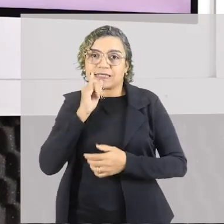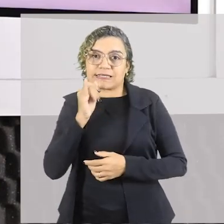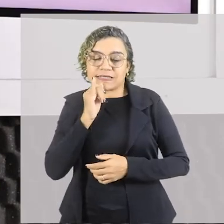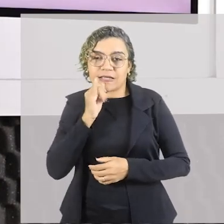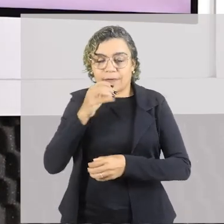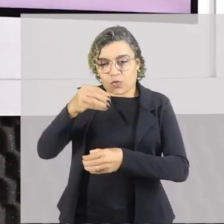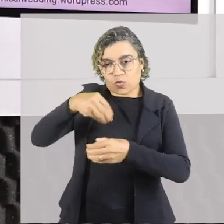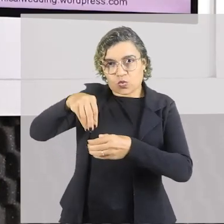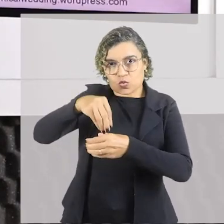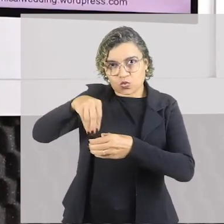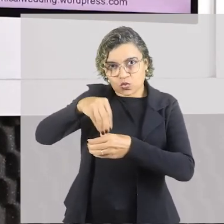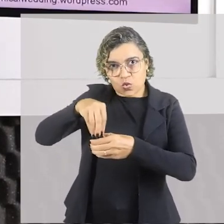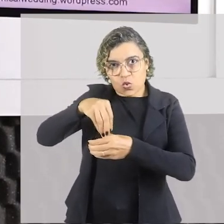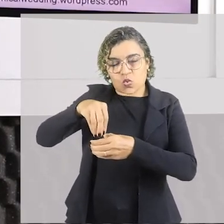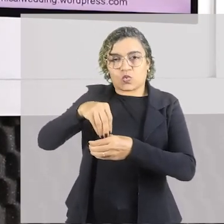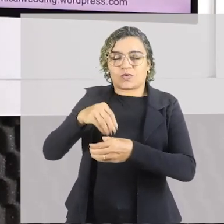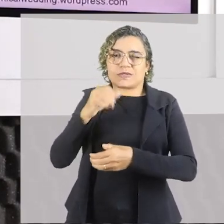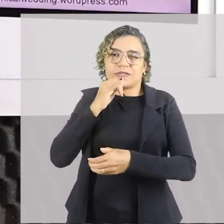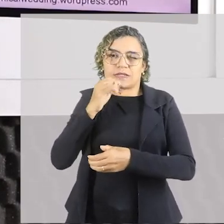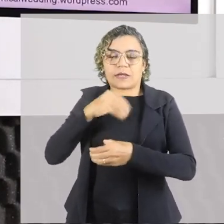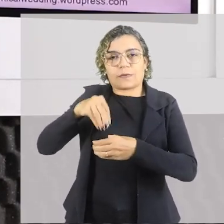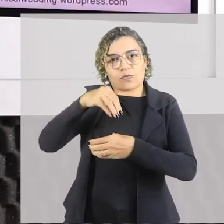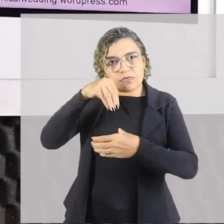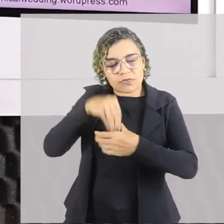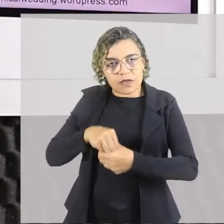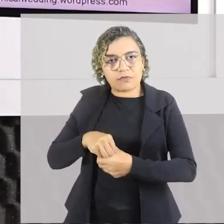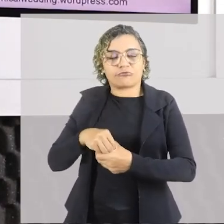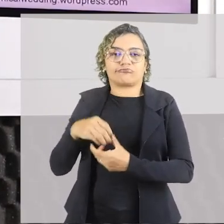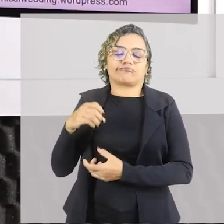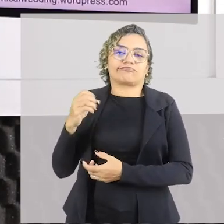soluto atrapalha muito a questão da evaporação.